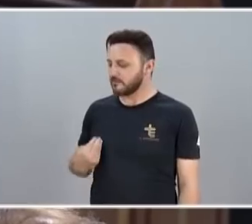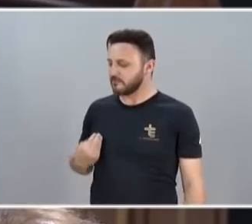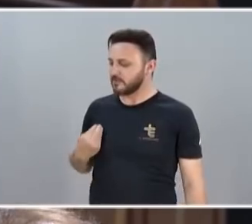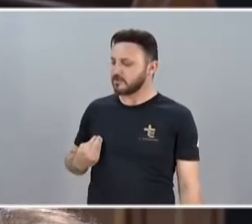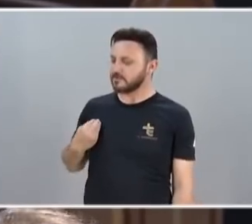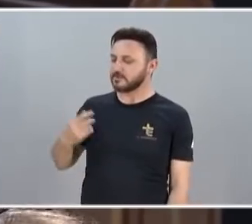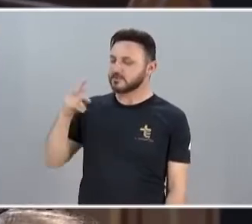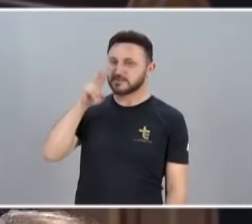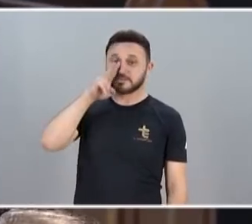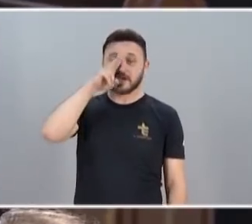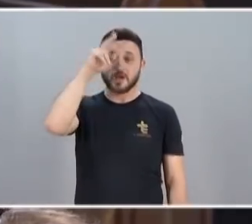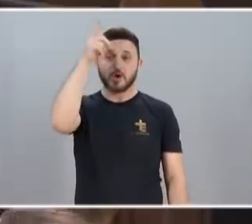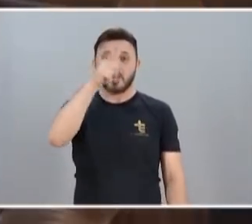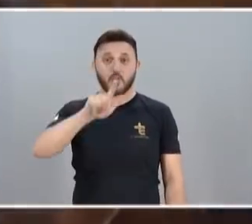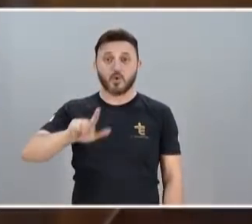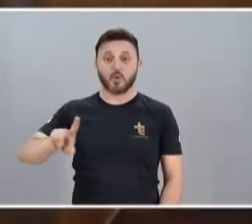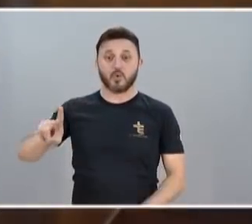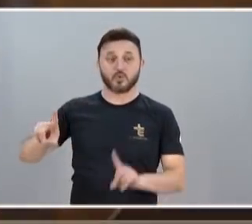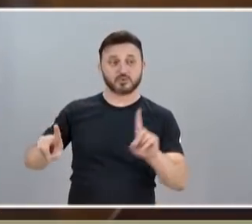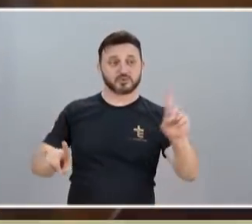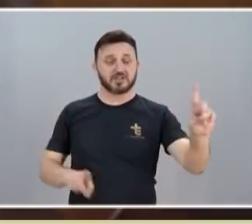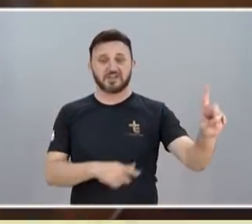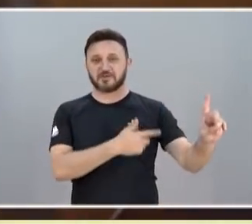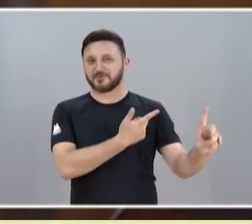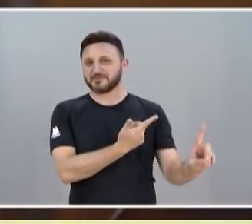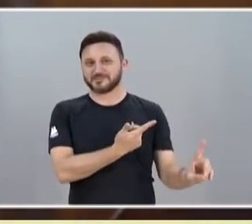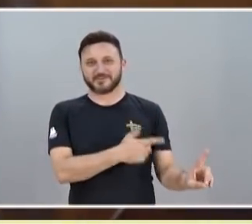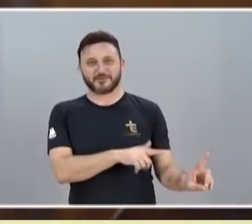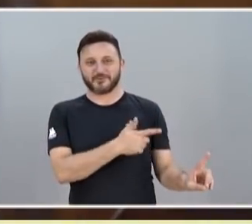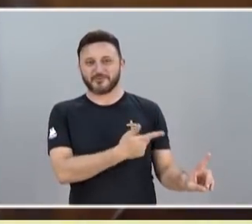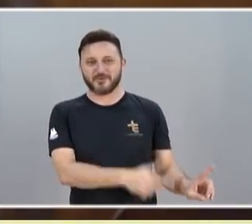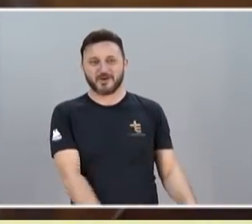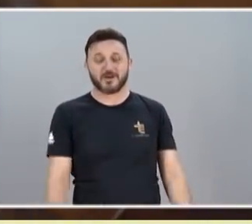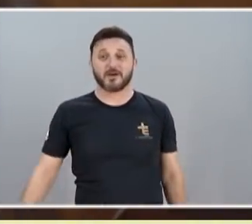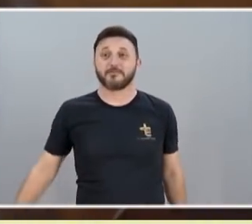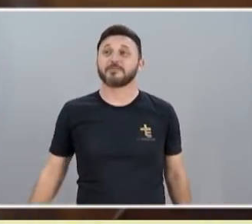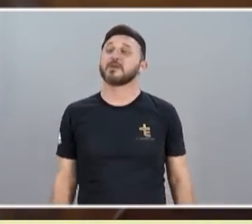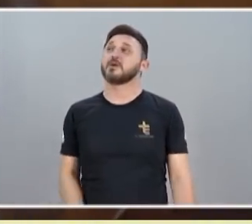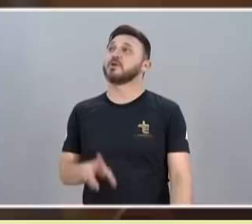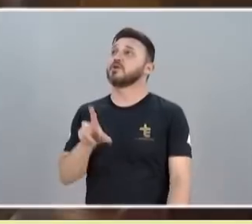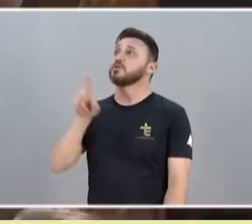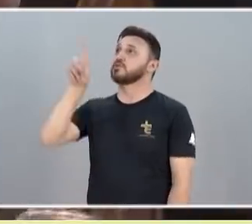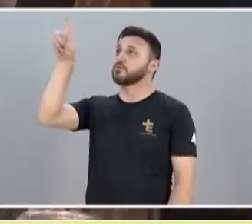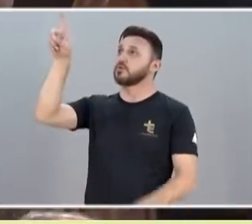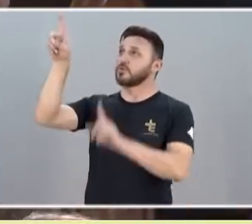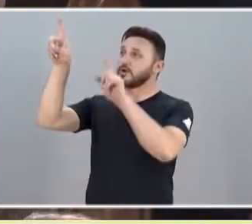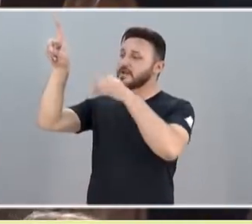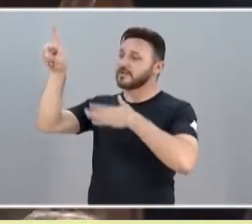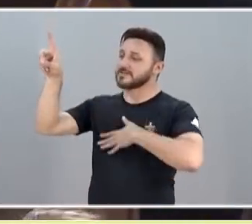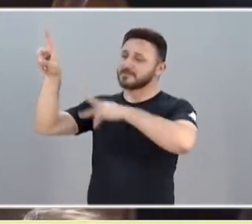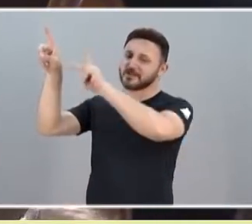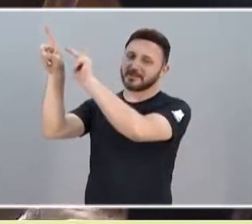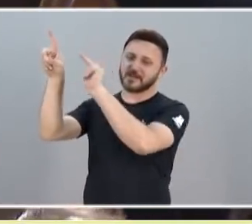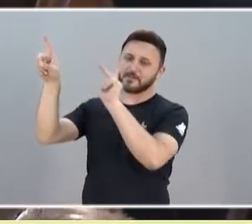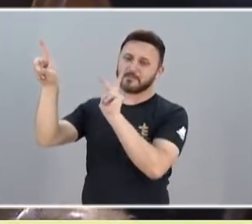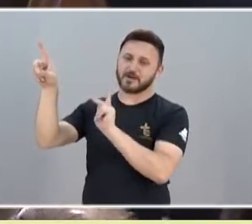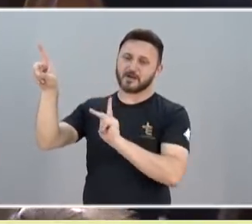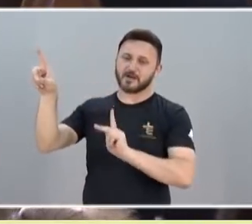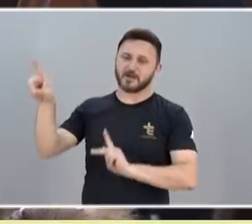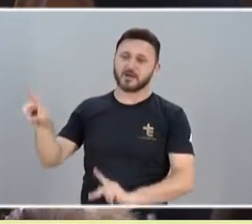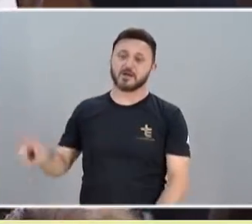Minha força, outro Deus não há. Tu és